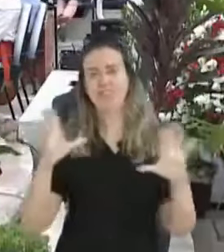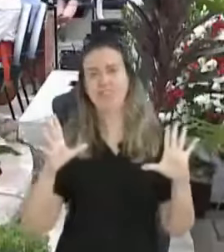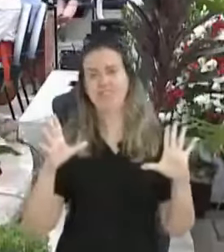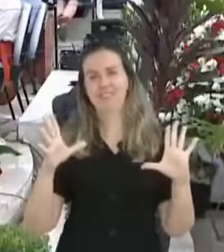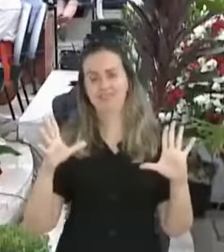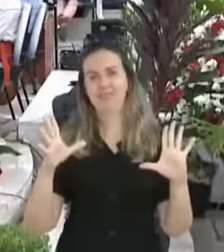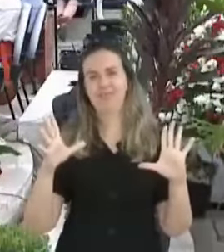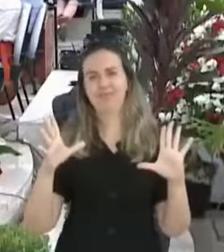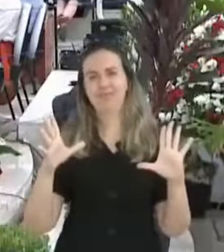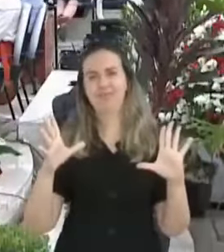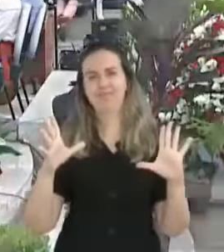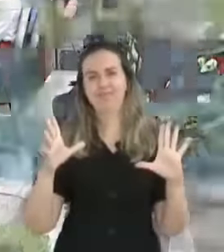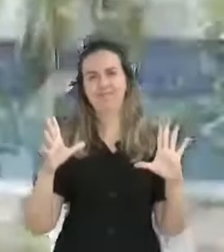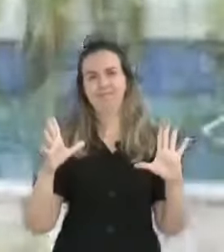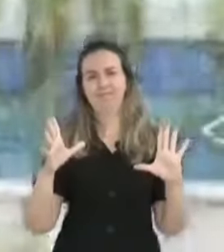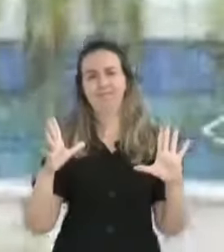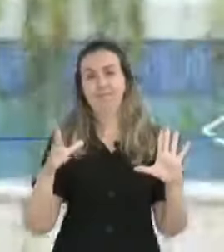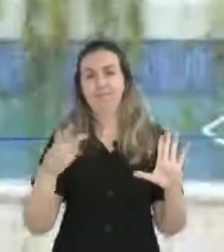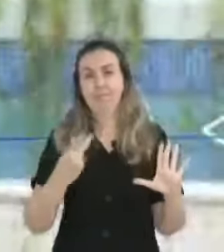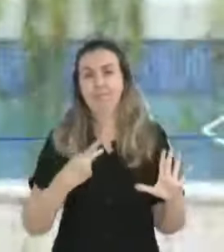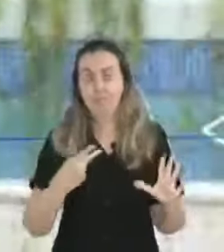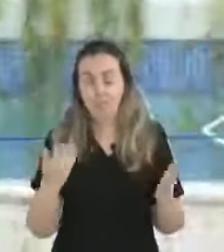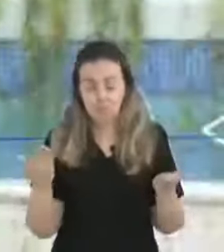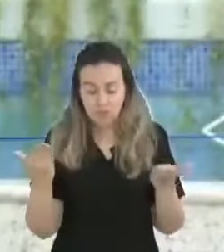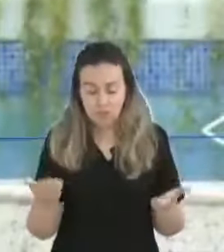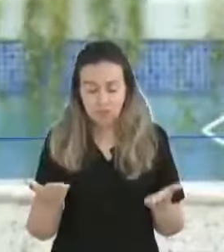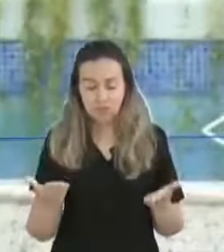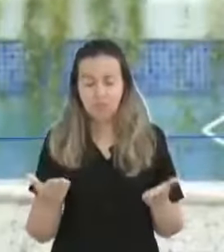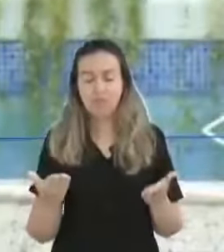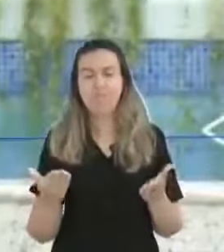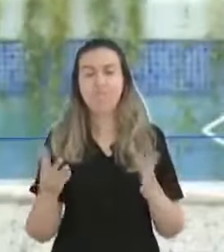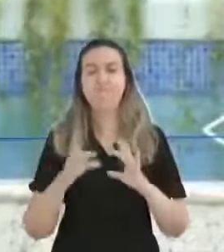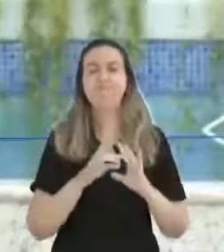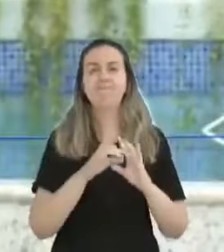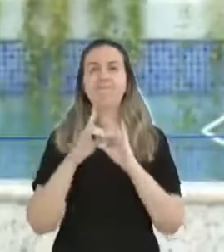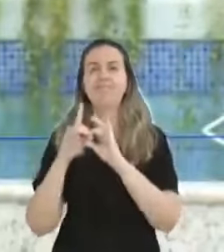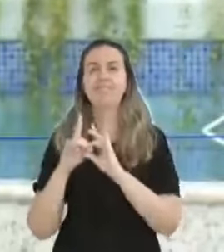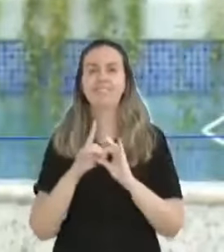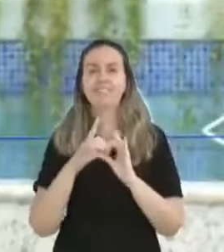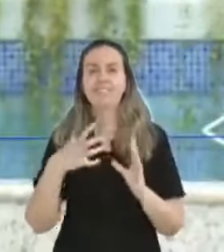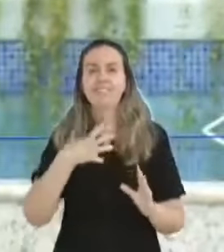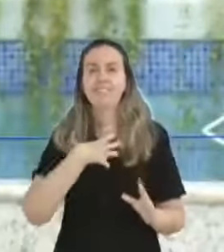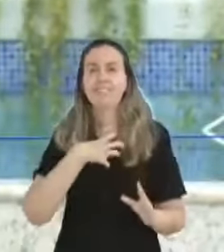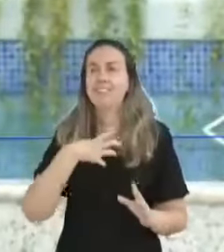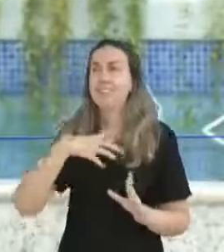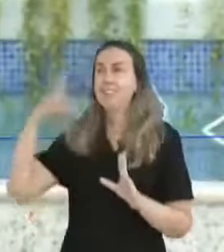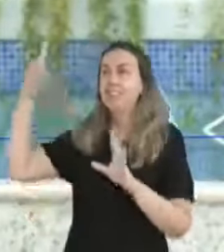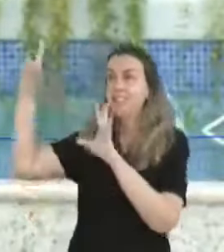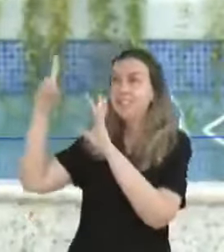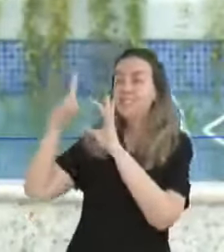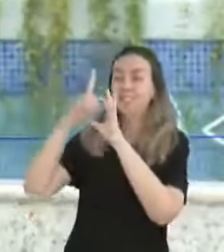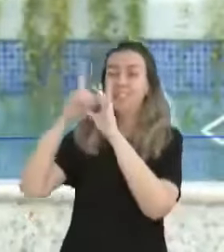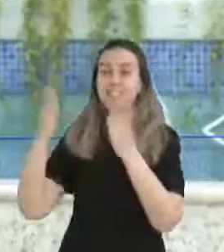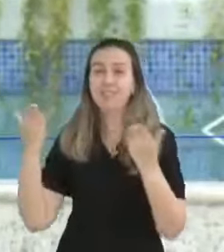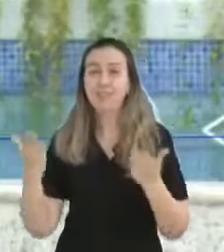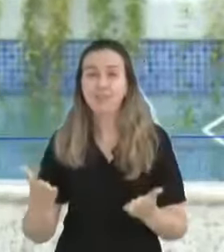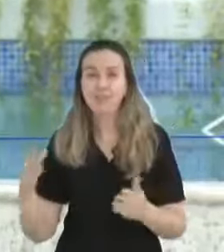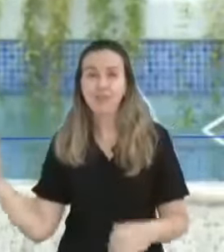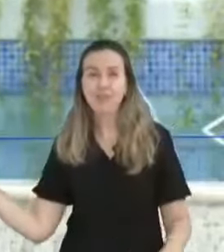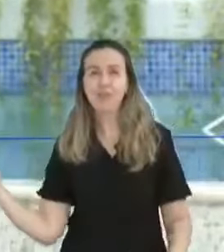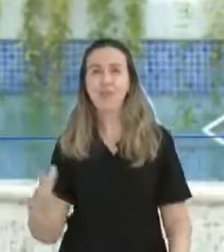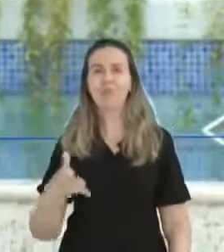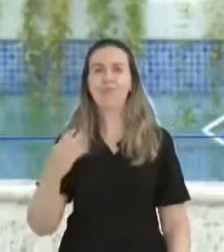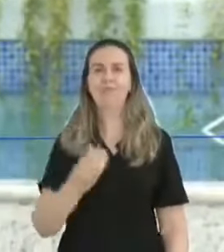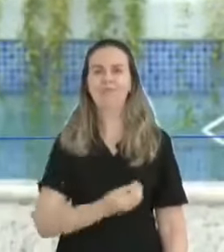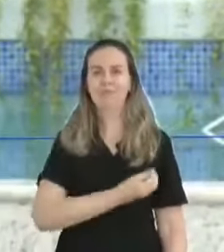irreversíveis, e nós anelamos também para voltarmos a experimentar esses tempos de